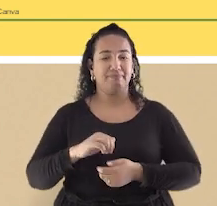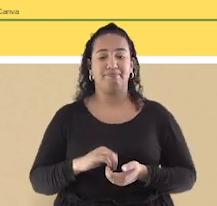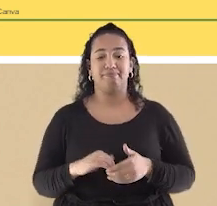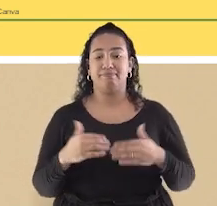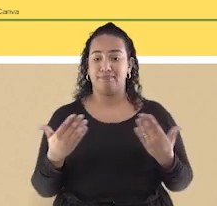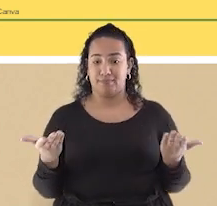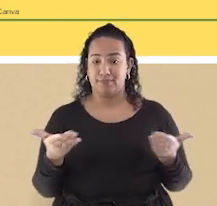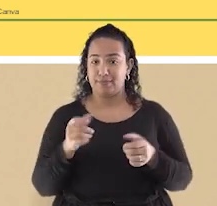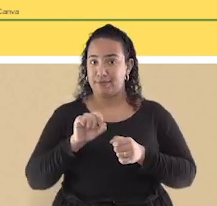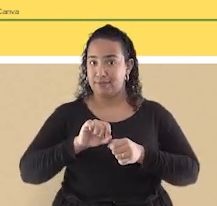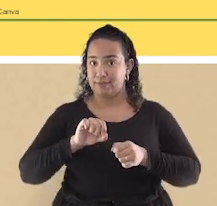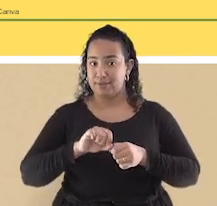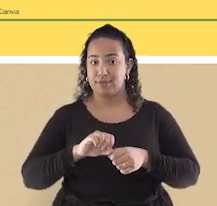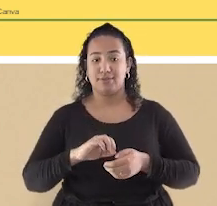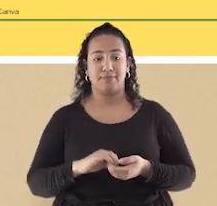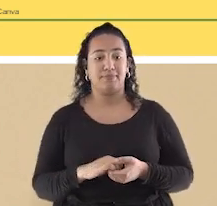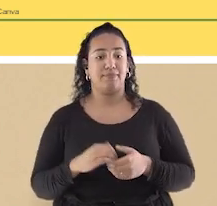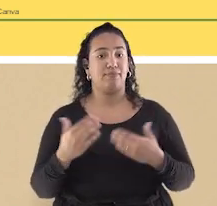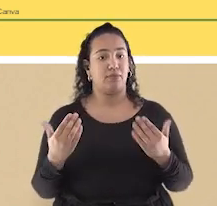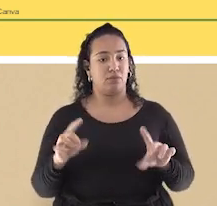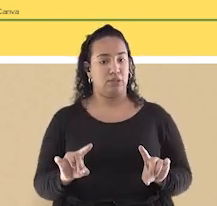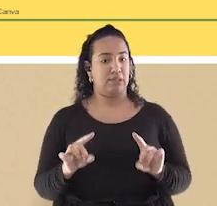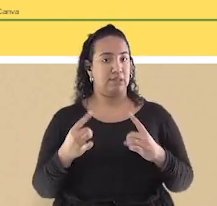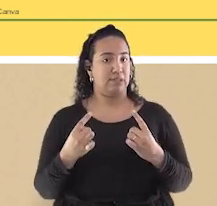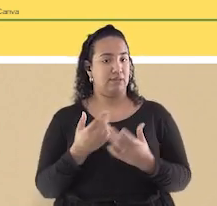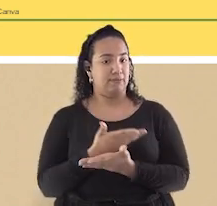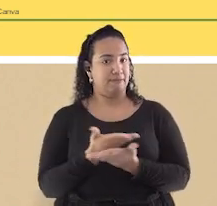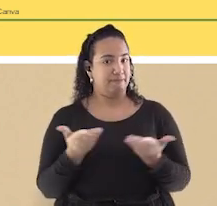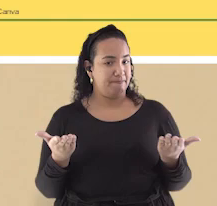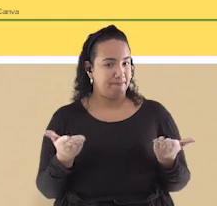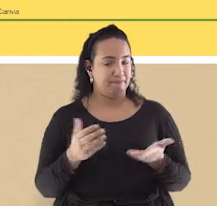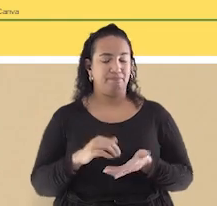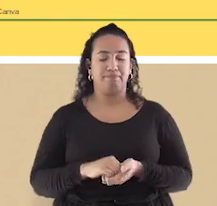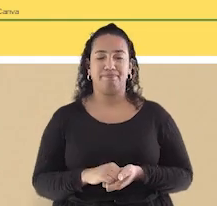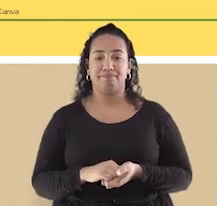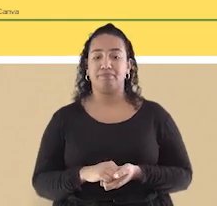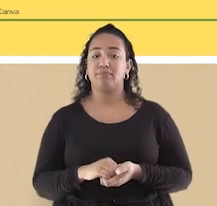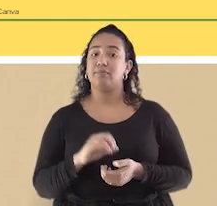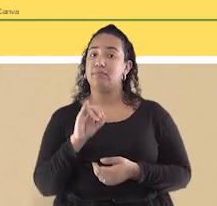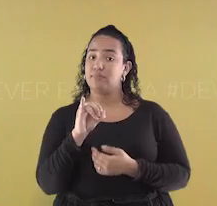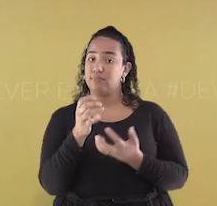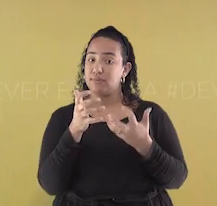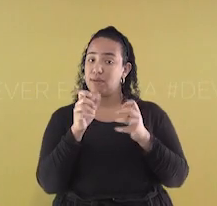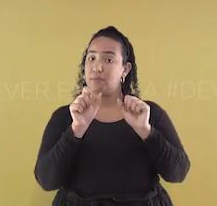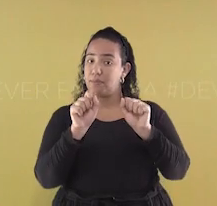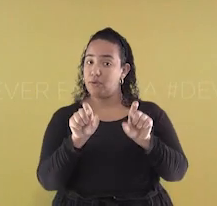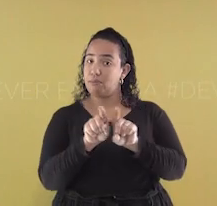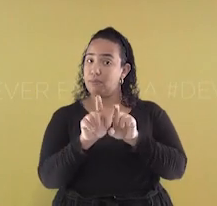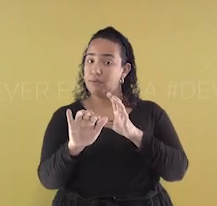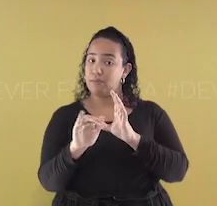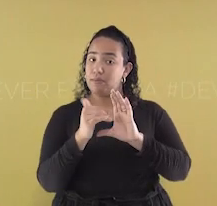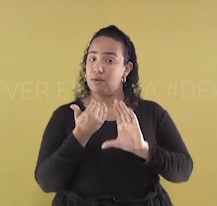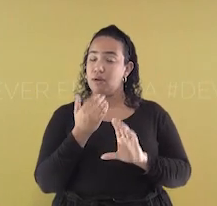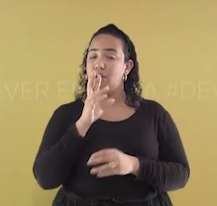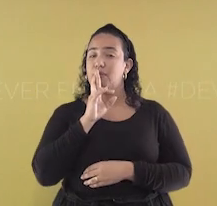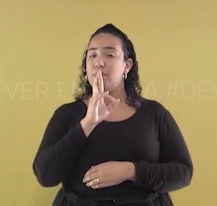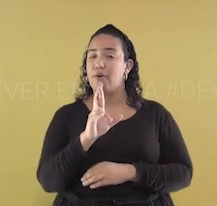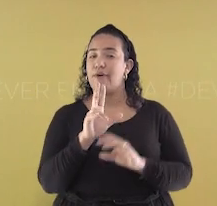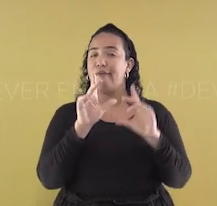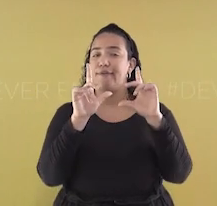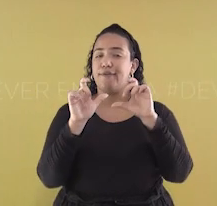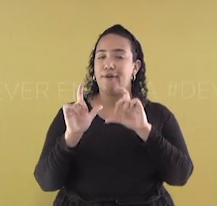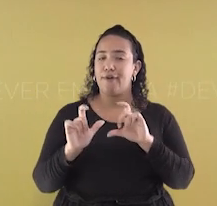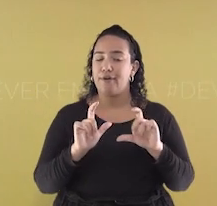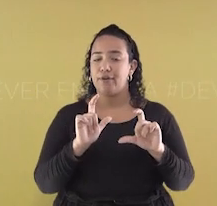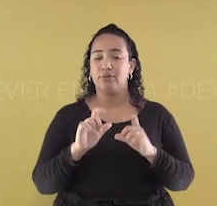são plantados. Vamos fazer isso? Fica o nosso desafio para vocês então, hein? Se quiserem, podem mandar para a gente